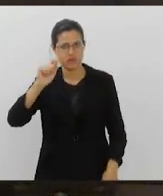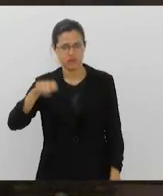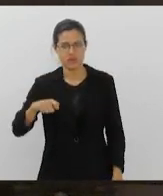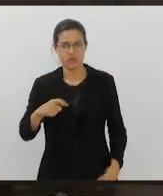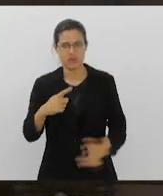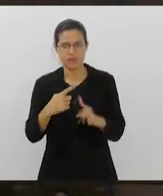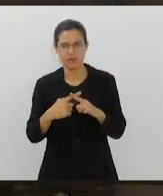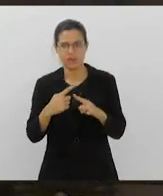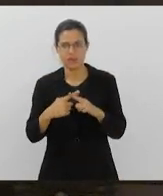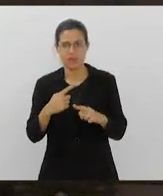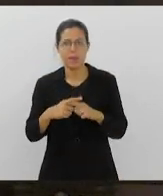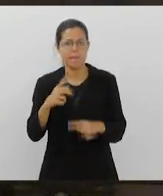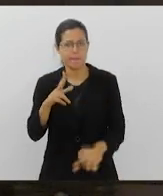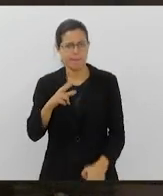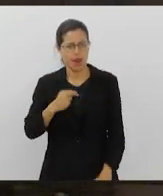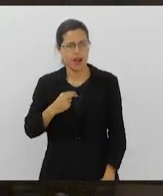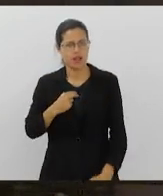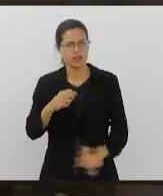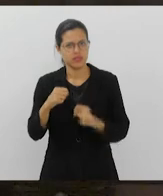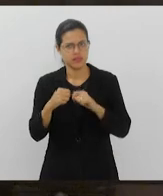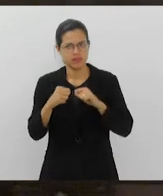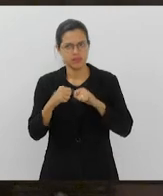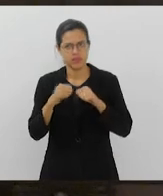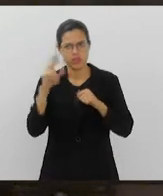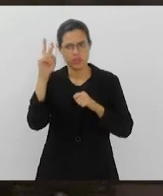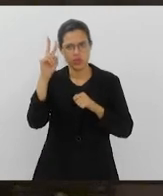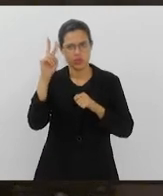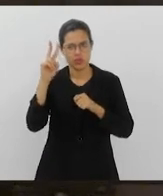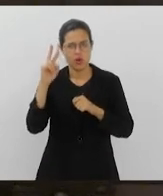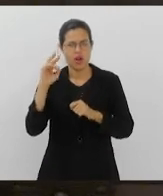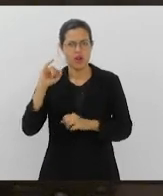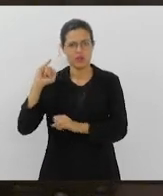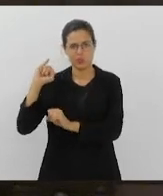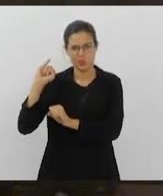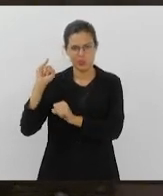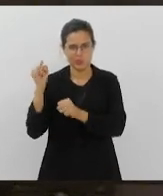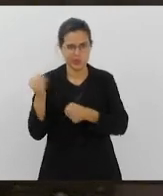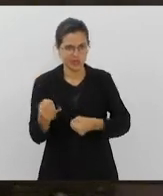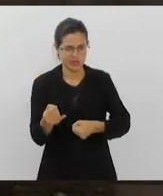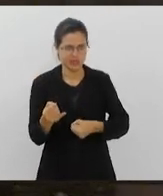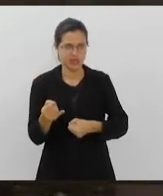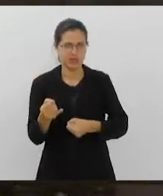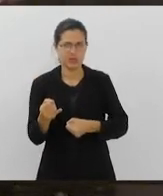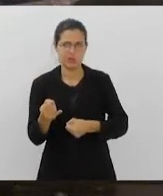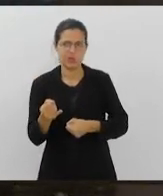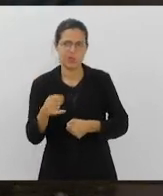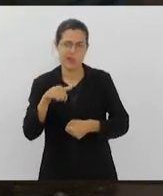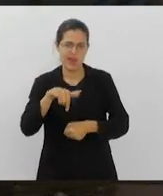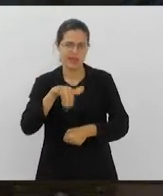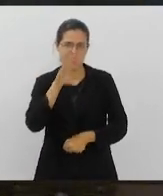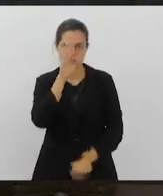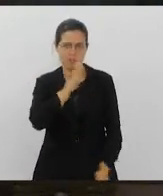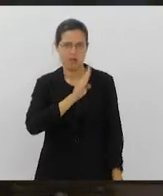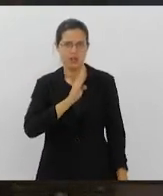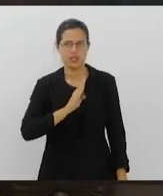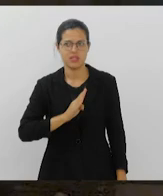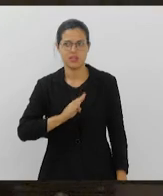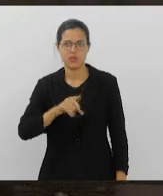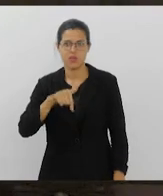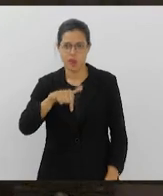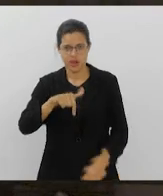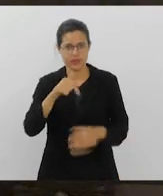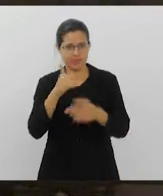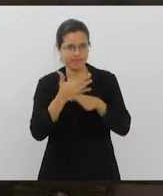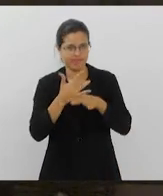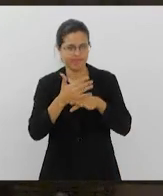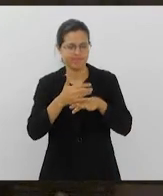do que merecido que façamos a história do jiu-jitsu na capital do jiu-jitsu no Brasil, aqui no Rio de Janeiro.